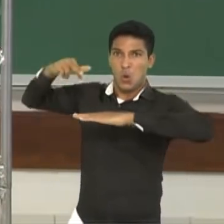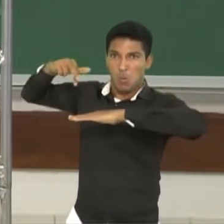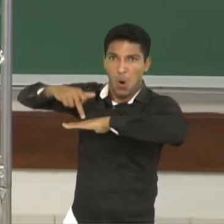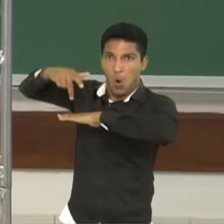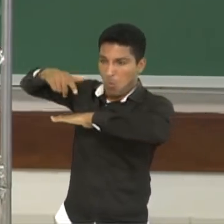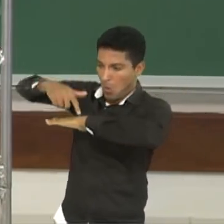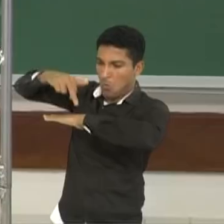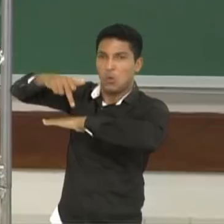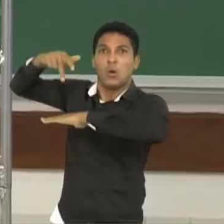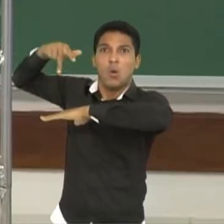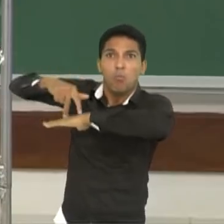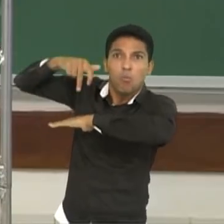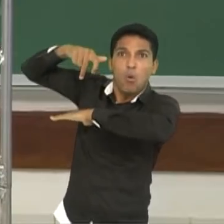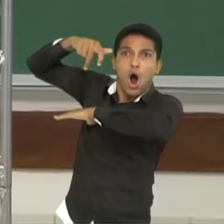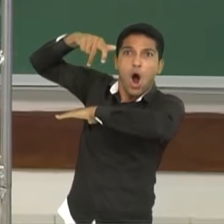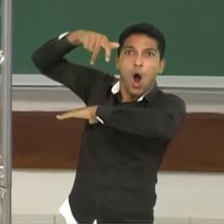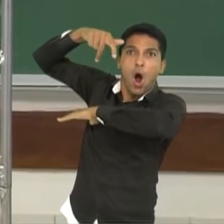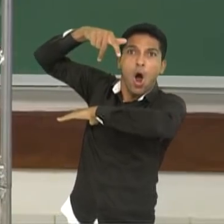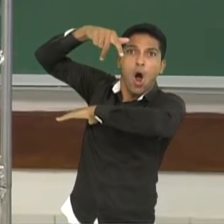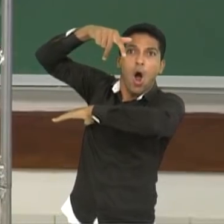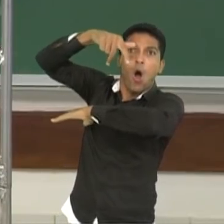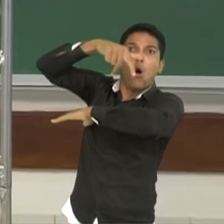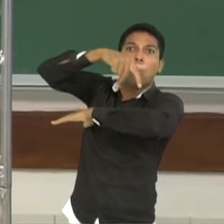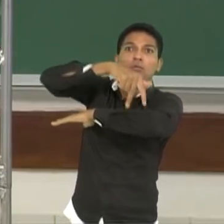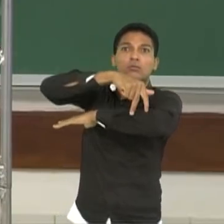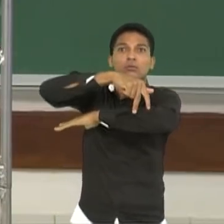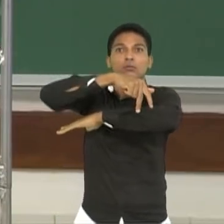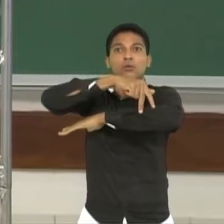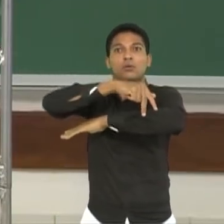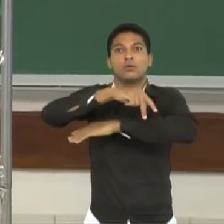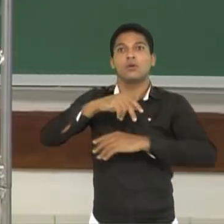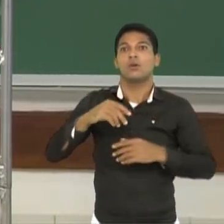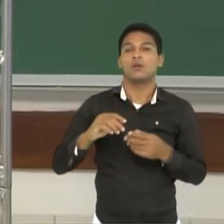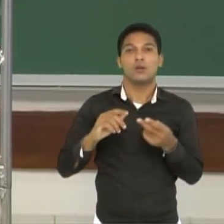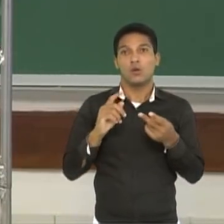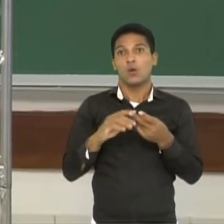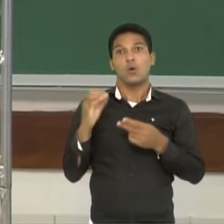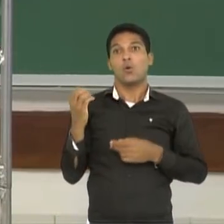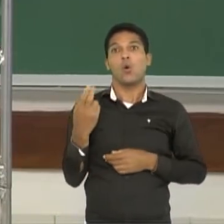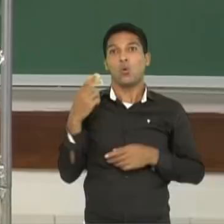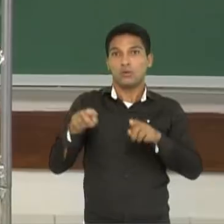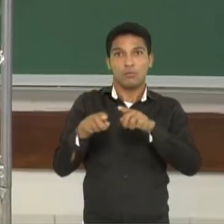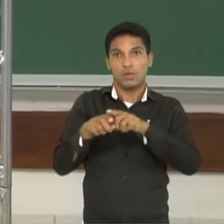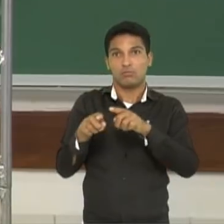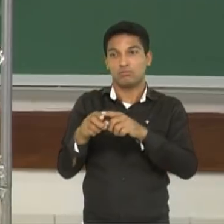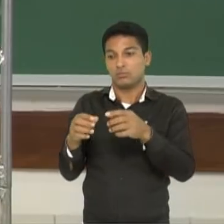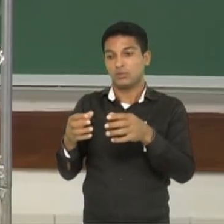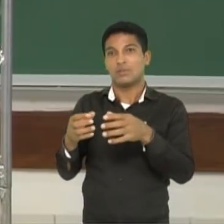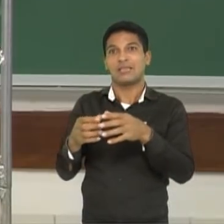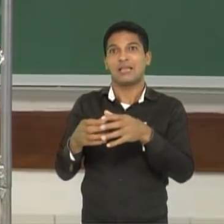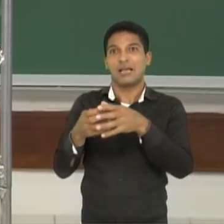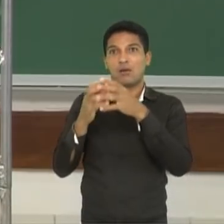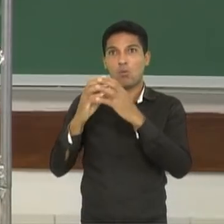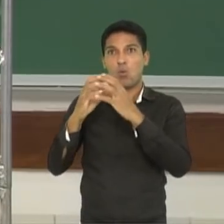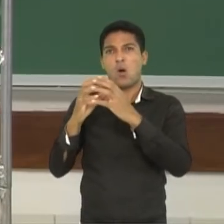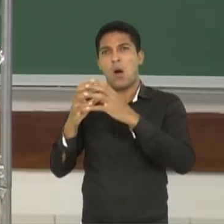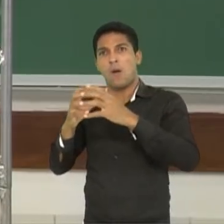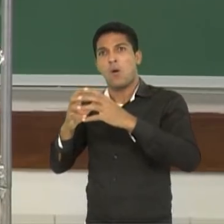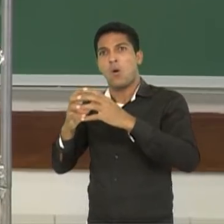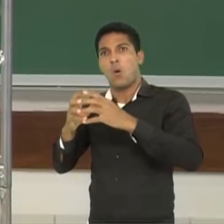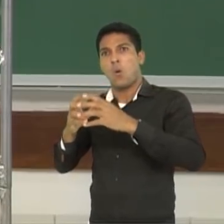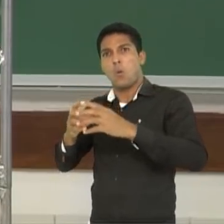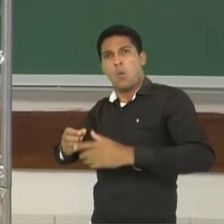e executa o seu movimento, faz o seu arremesso, faz o seu salto, tá? Daí ele vai ter a sua marca, o próximo competidor